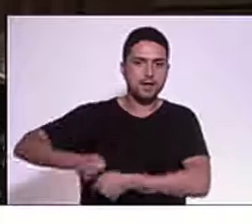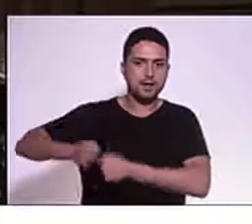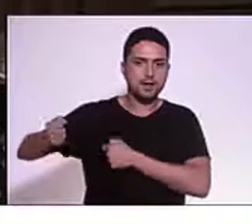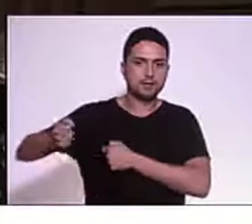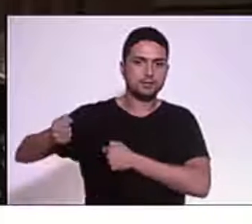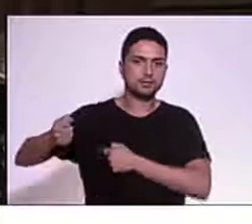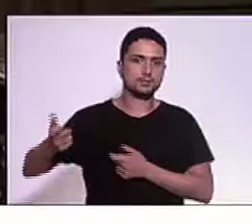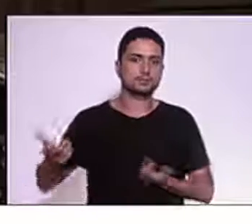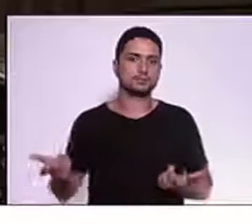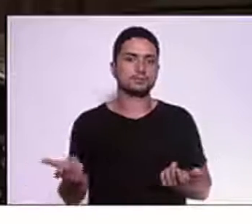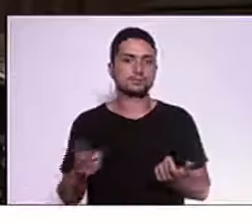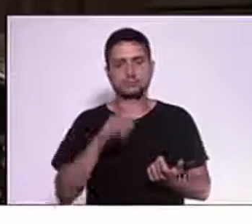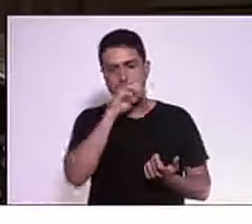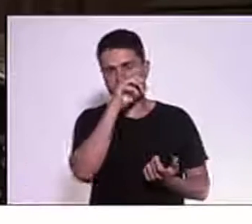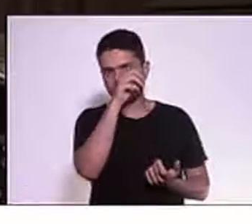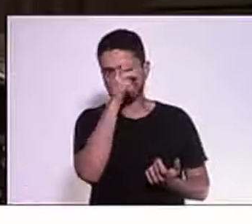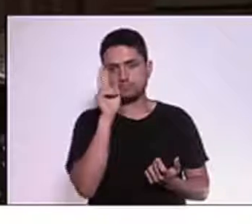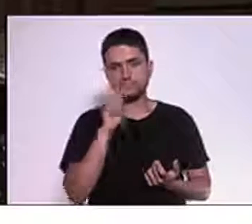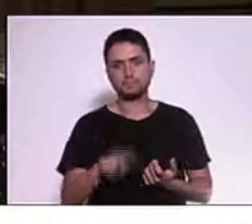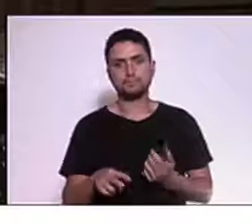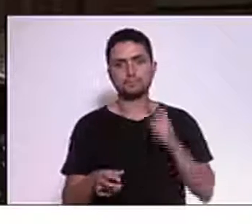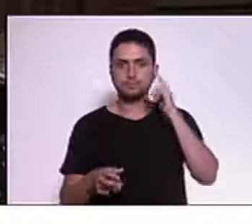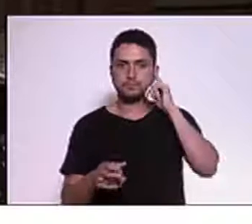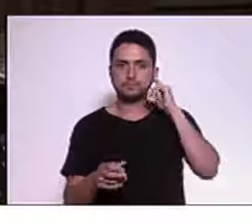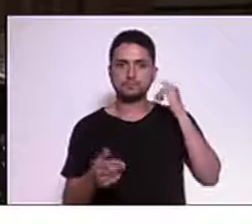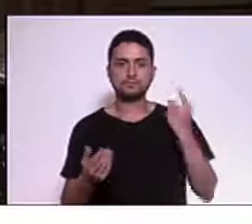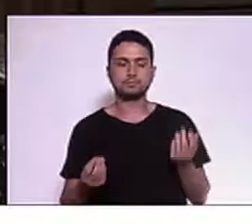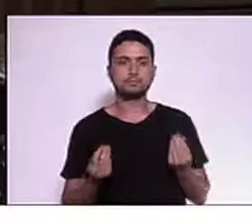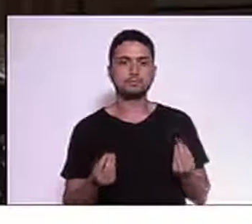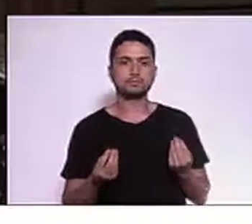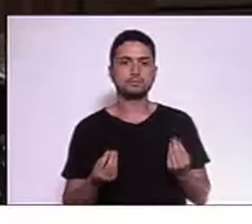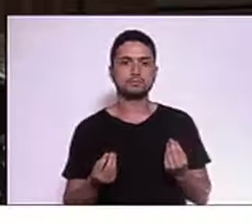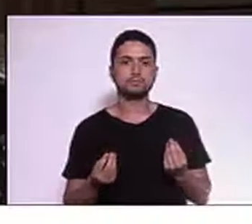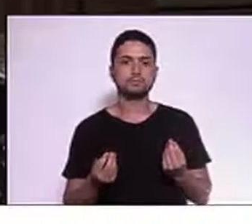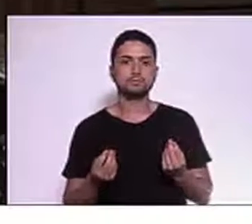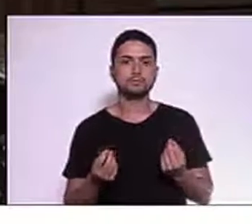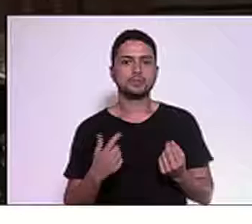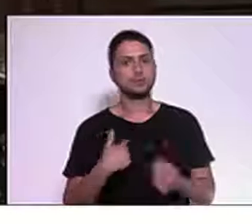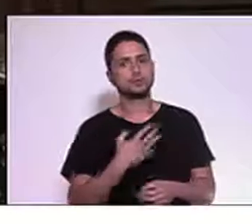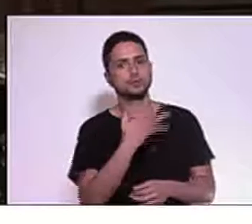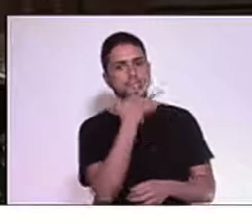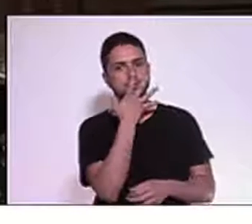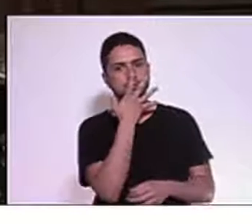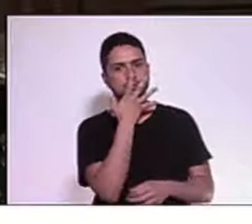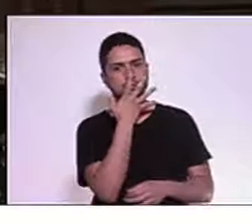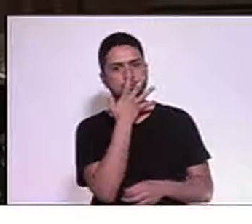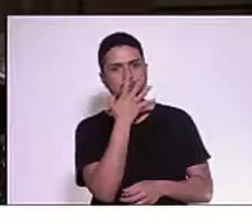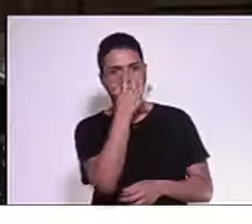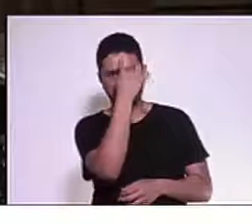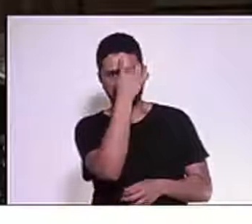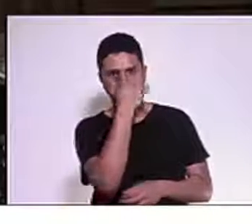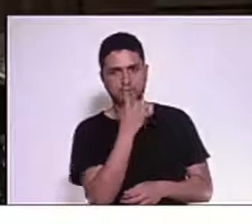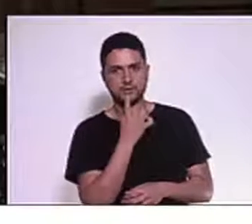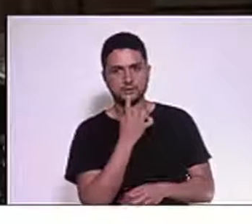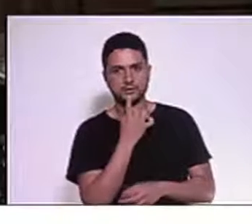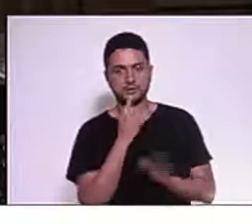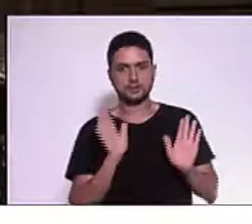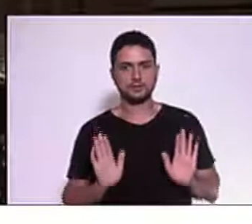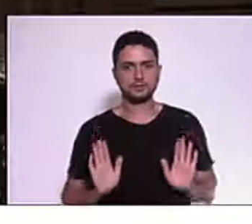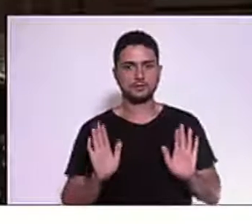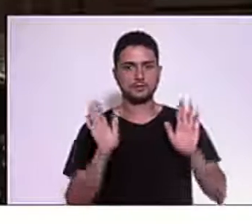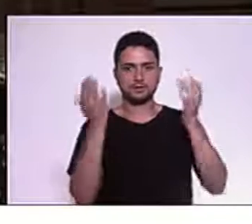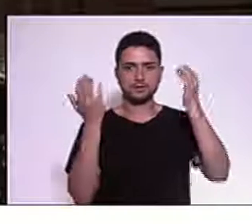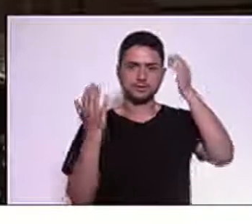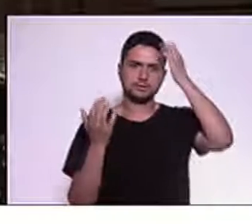seu ombro. E, para surpresa minha, quando assisti às imagens da